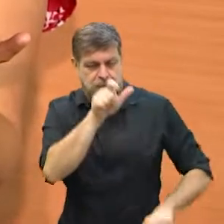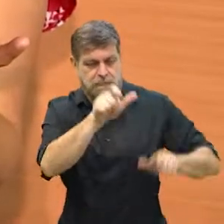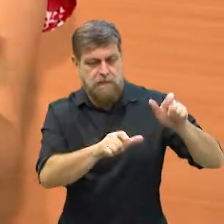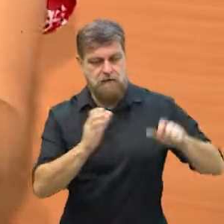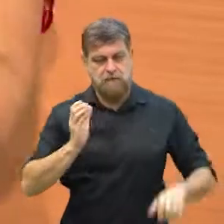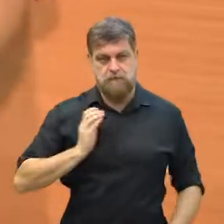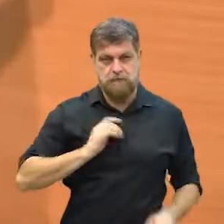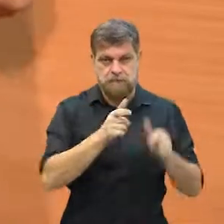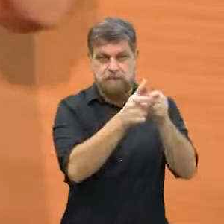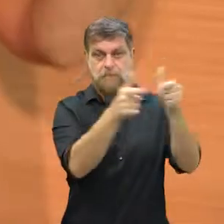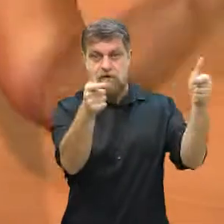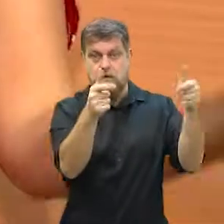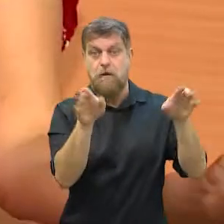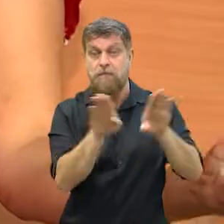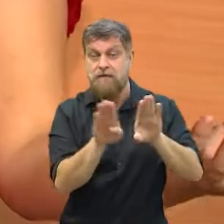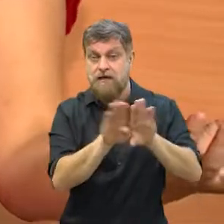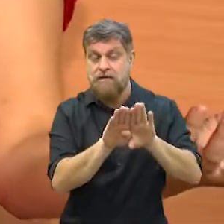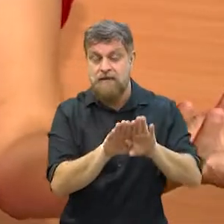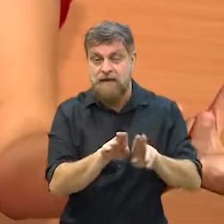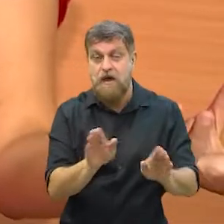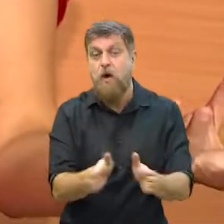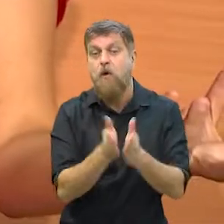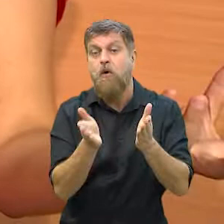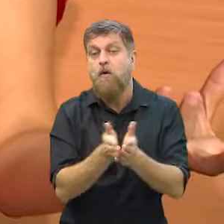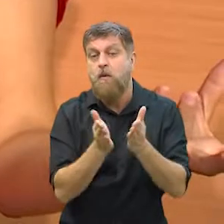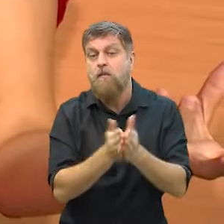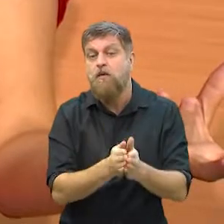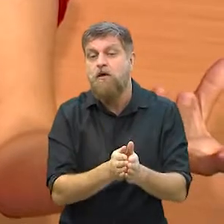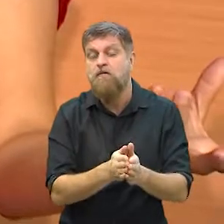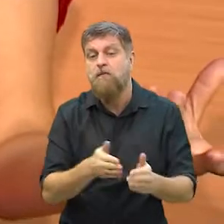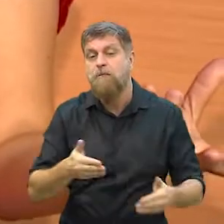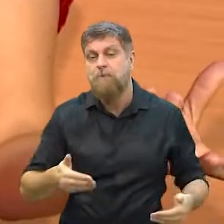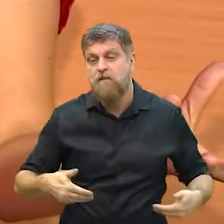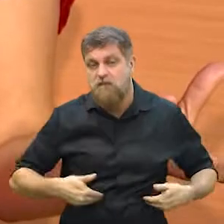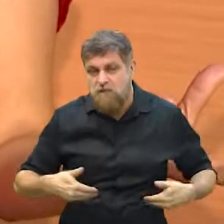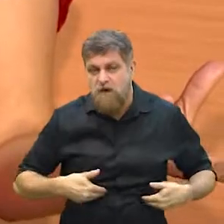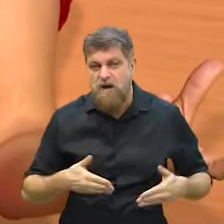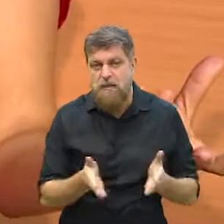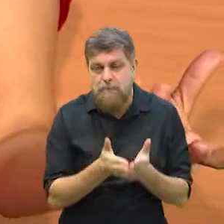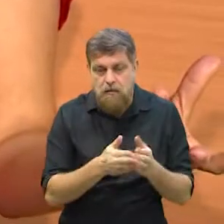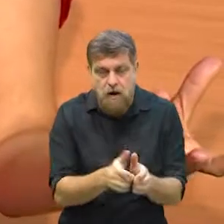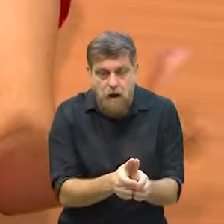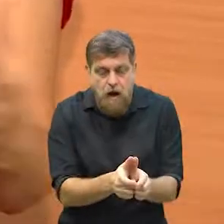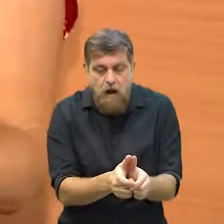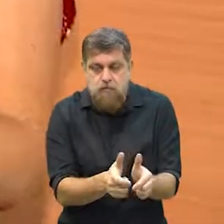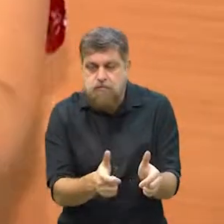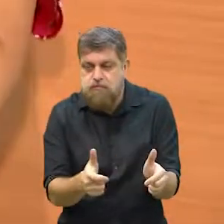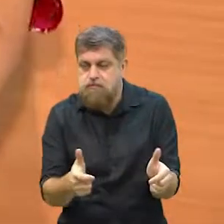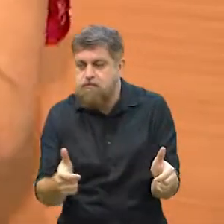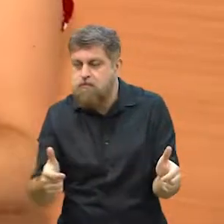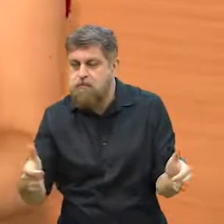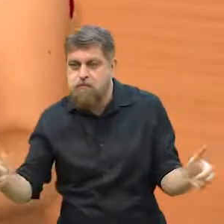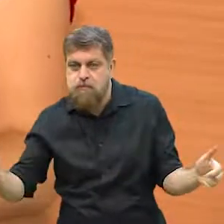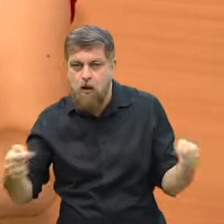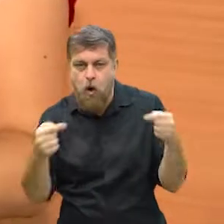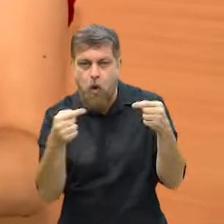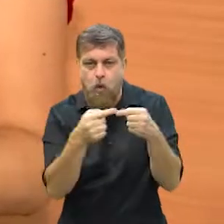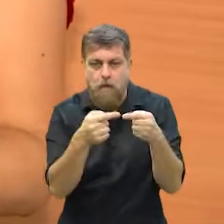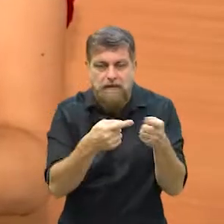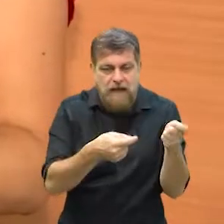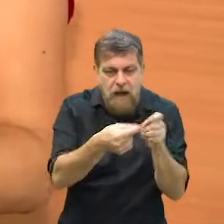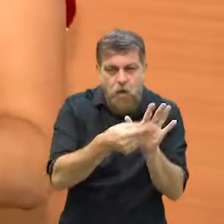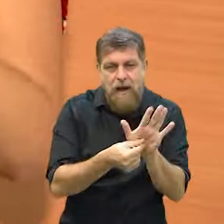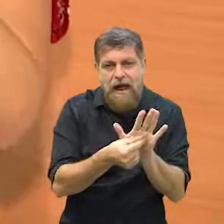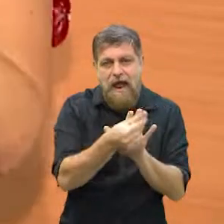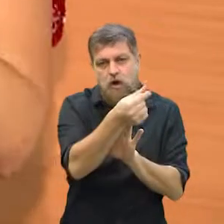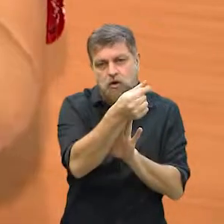dos bilionários e ao aumento da população na extrema pobreza. né? Isso tem a ver com a política